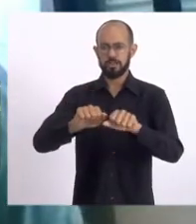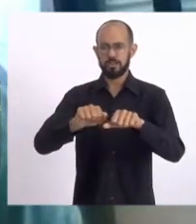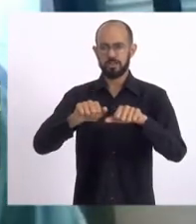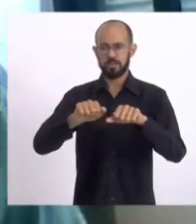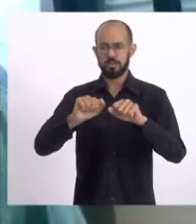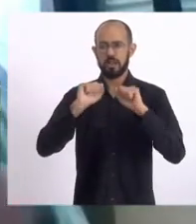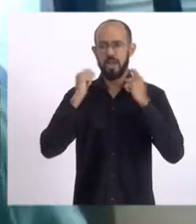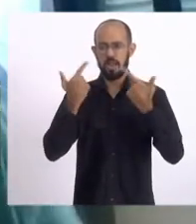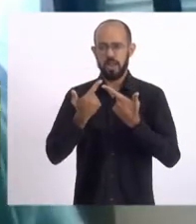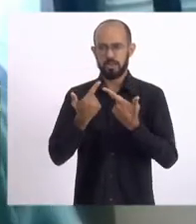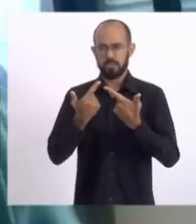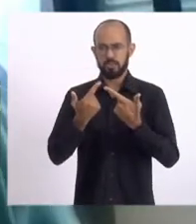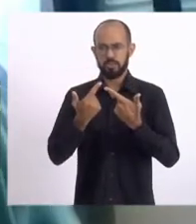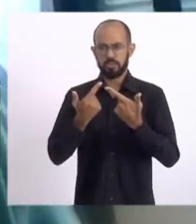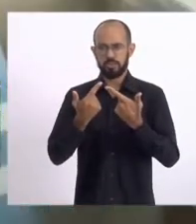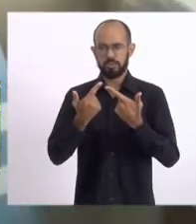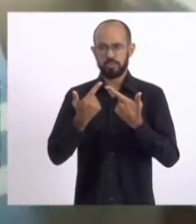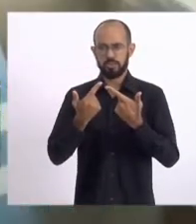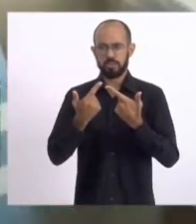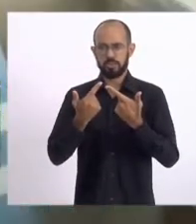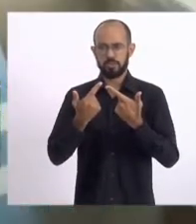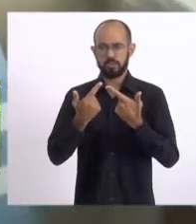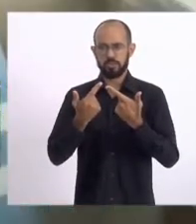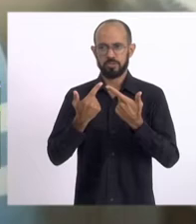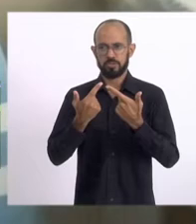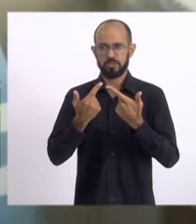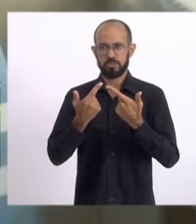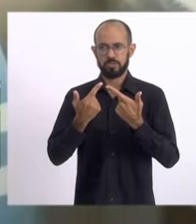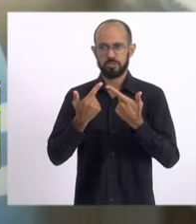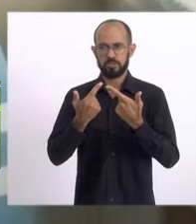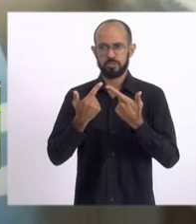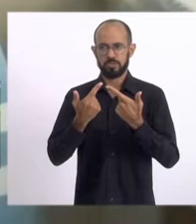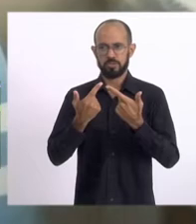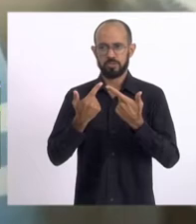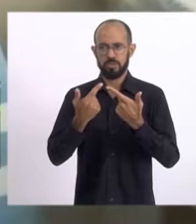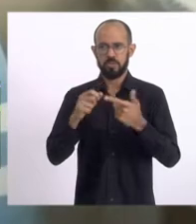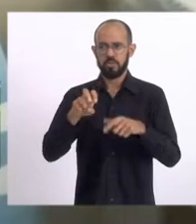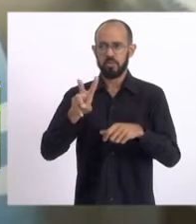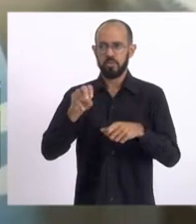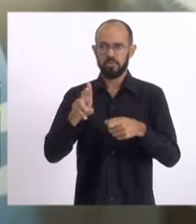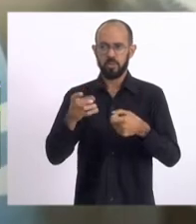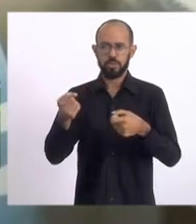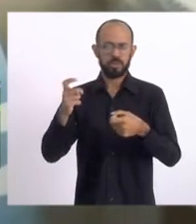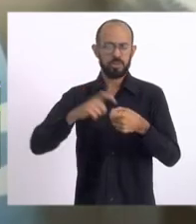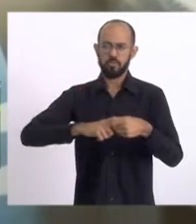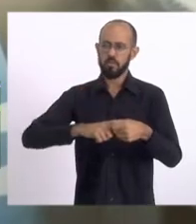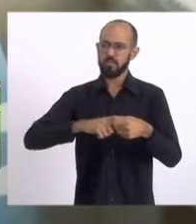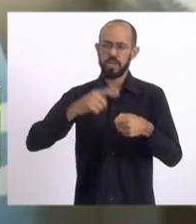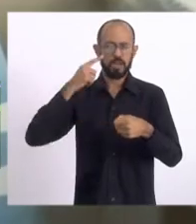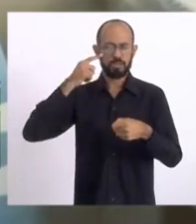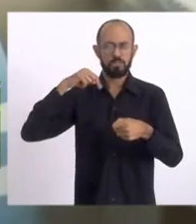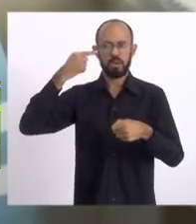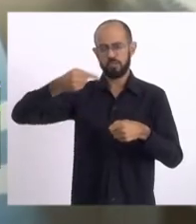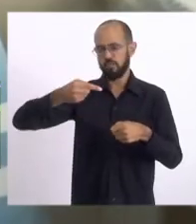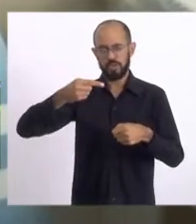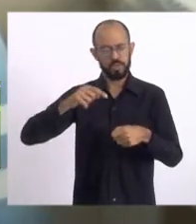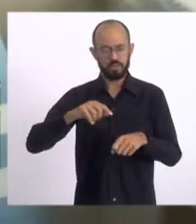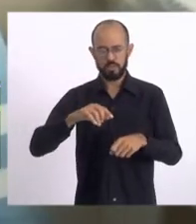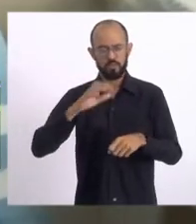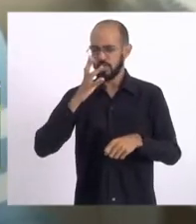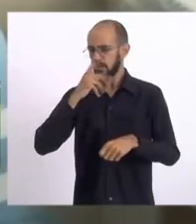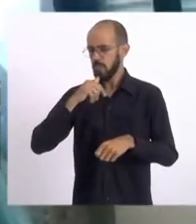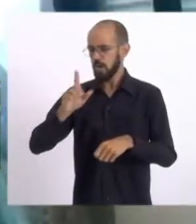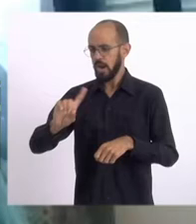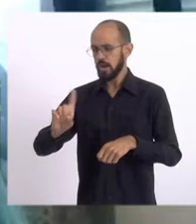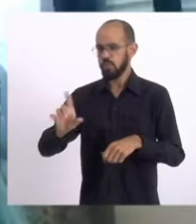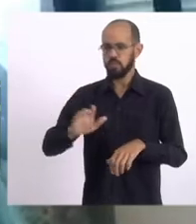agora voltam os outros... Eu vou devolver a semana passada, eu vou devolver já na semana que vem. Eu sei,